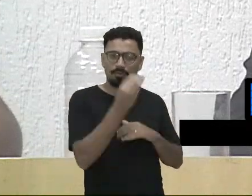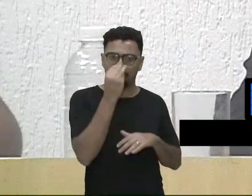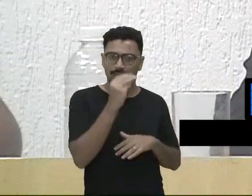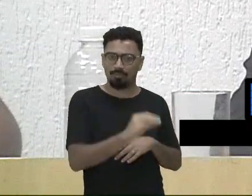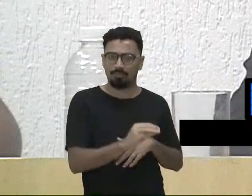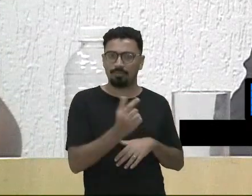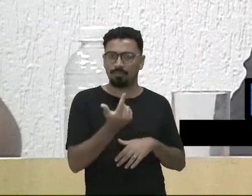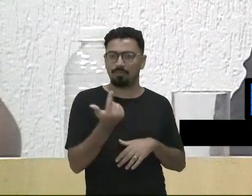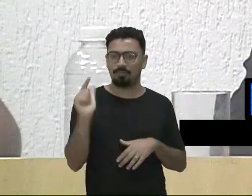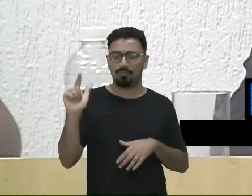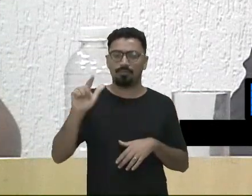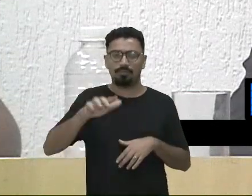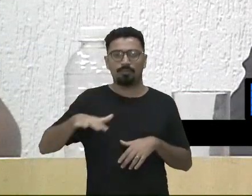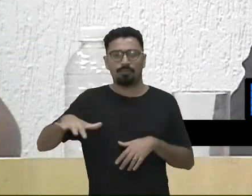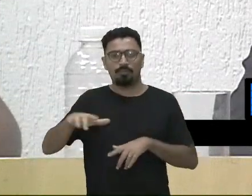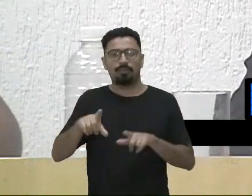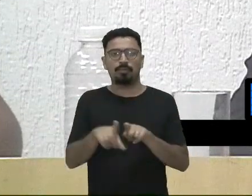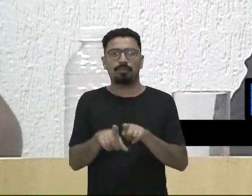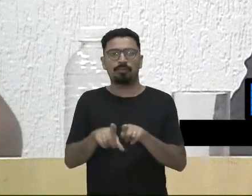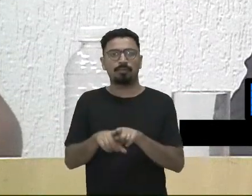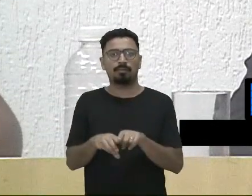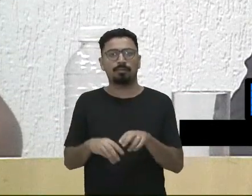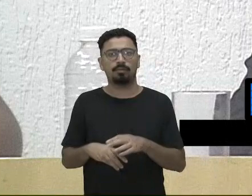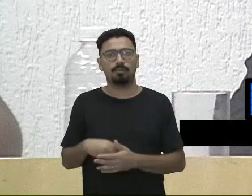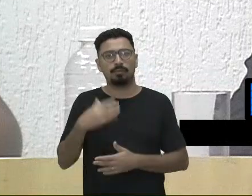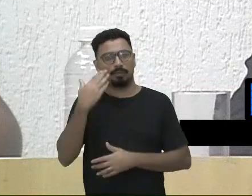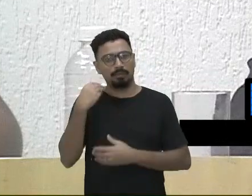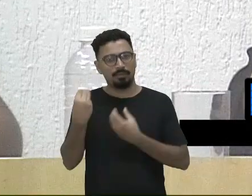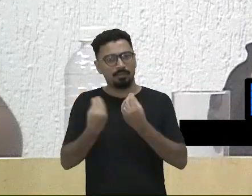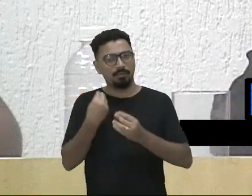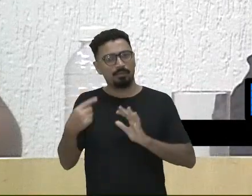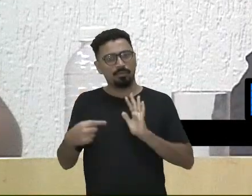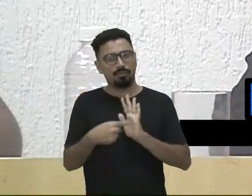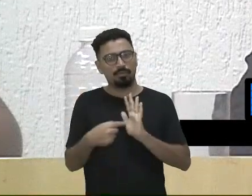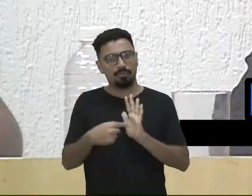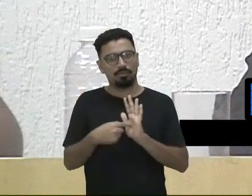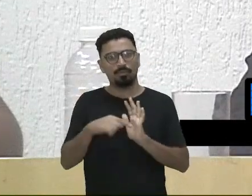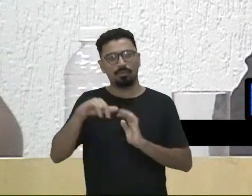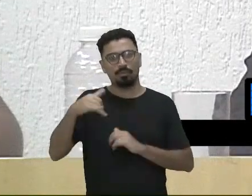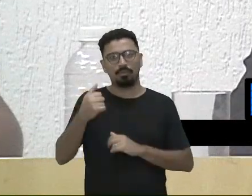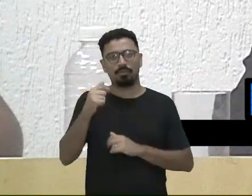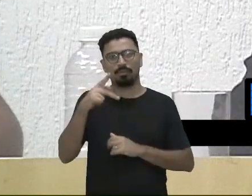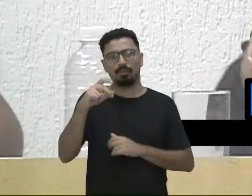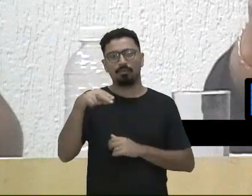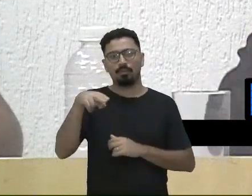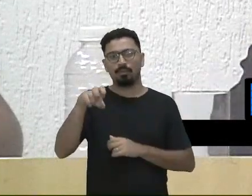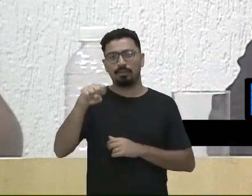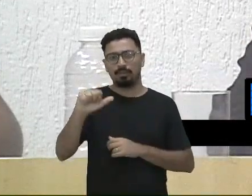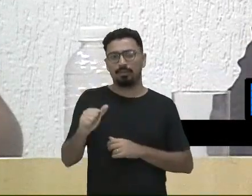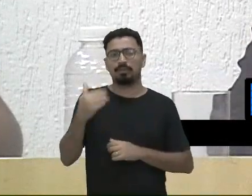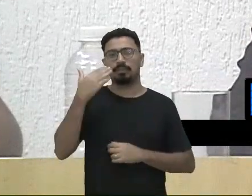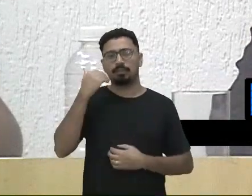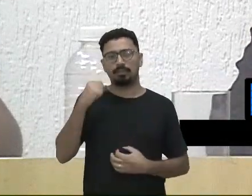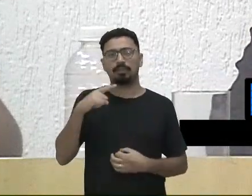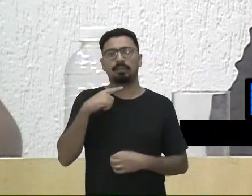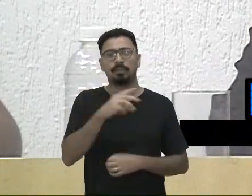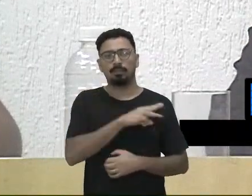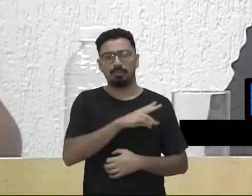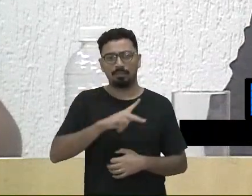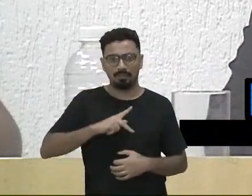outras instâncias? Você sabe como denunciar, minha querida japonesa? Você sabe como denunciar? Sabe que existe o Ministério Público?